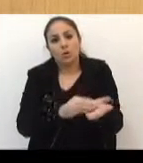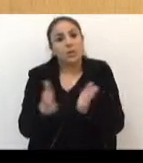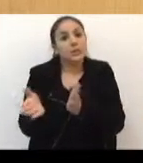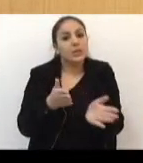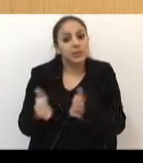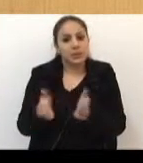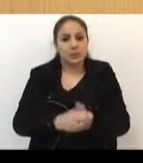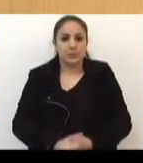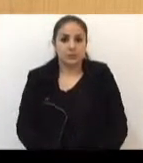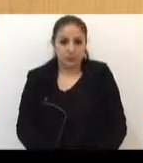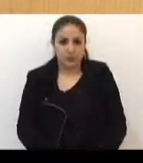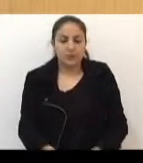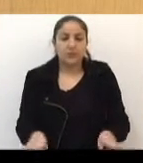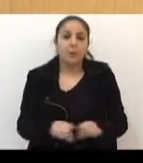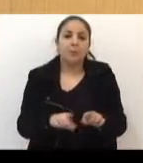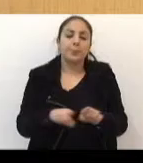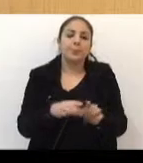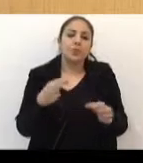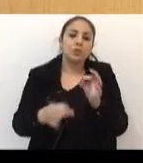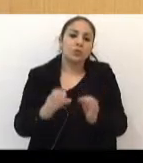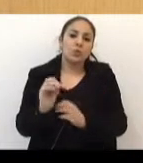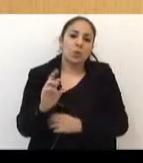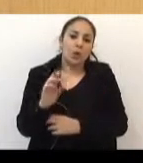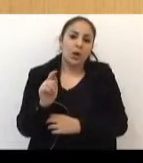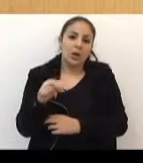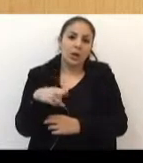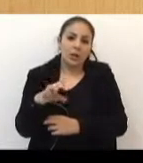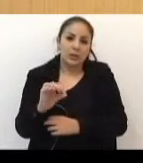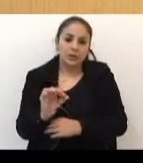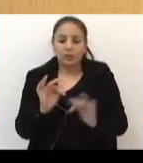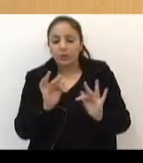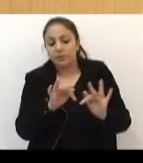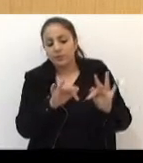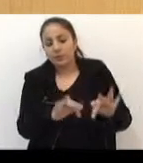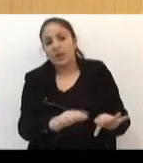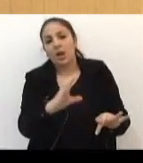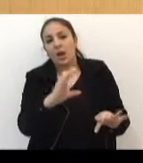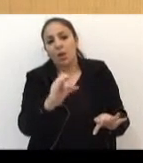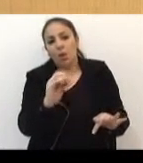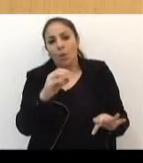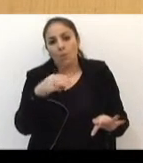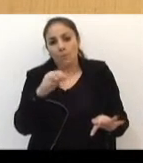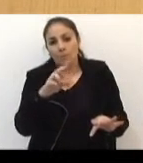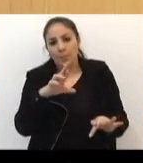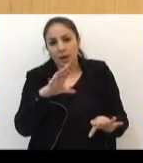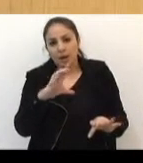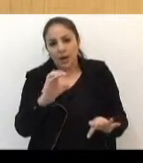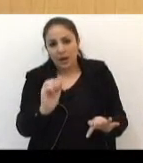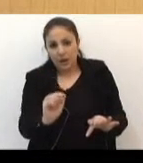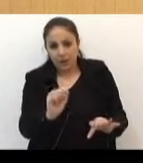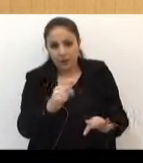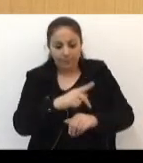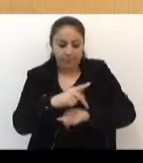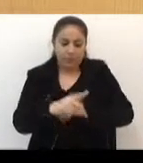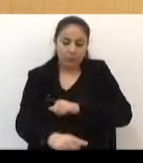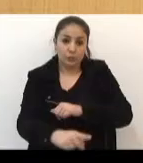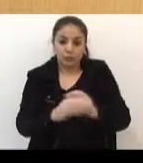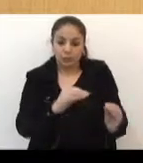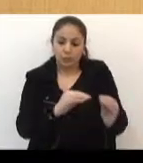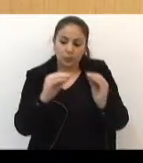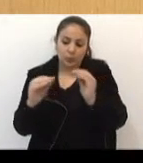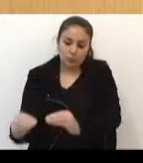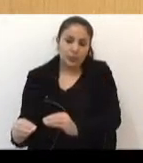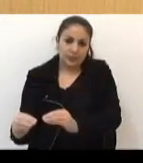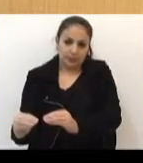o juiz Orlando Facini Neto está se despedindo da comarca de Passo Fundo. Mas antes de ir para a capital gaúcha,